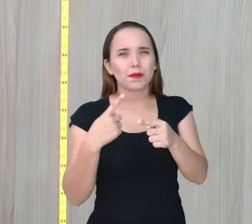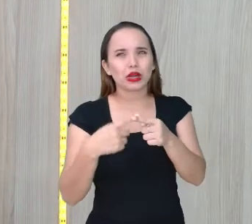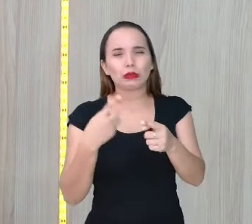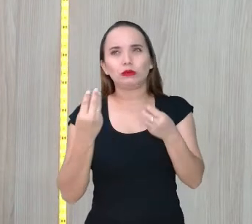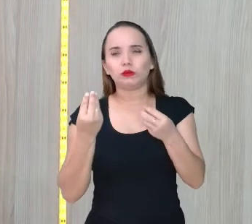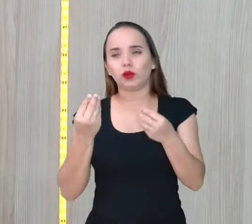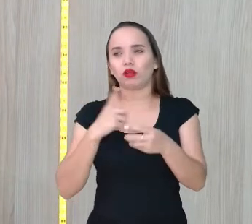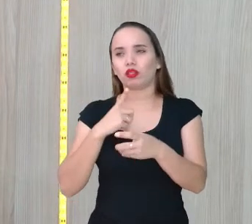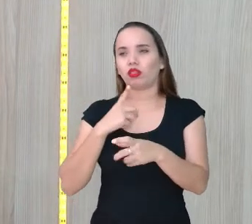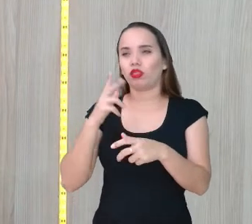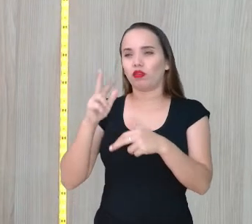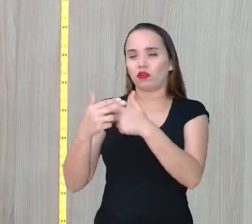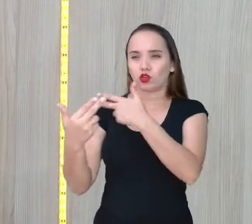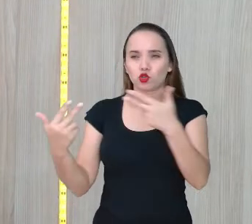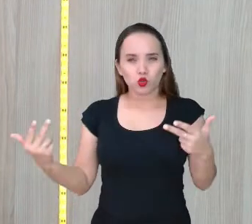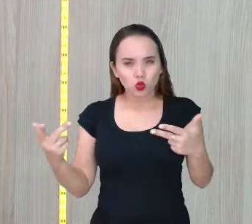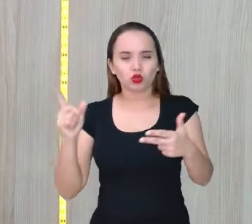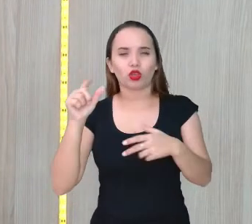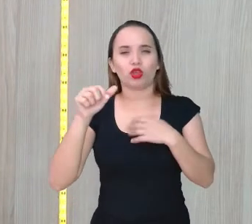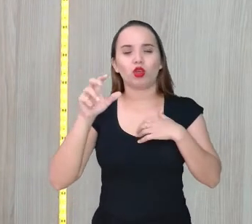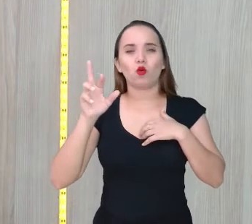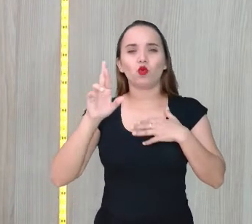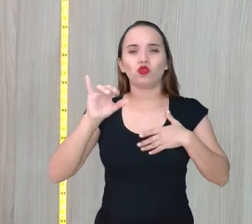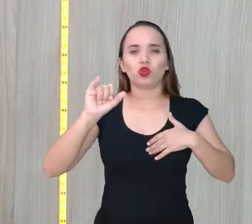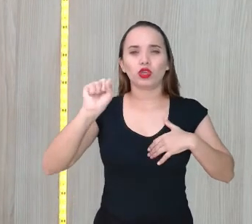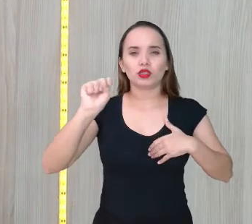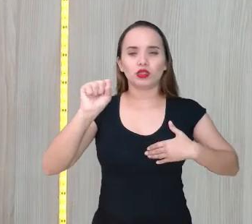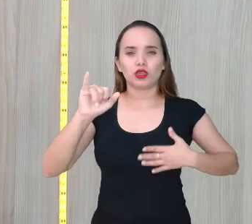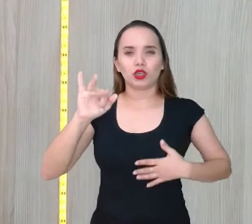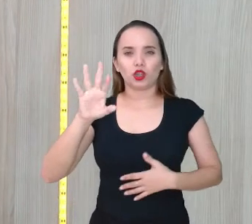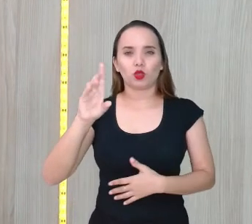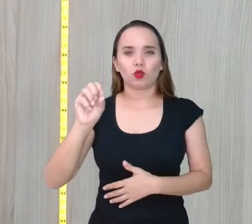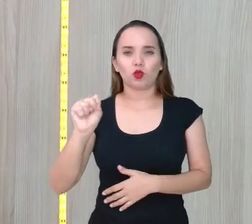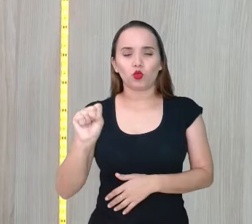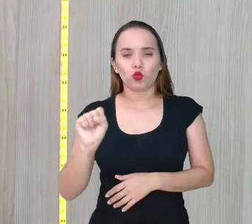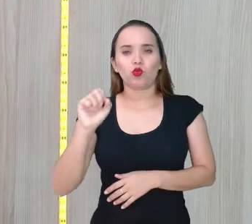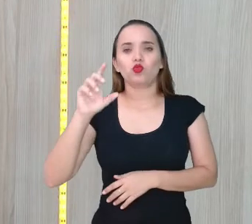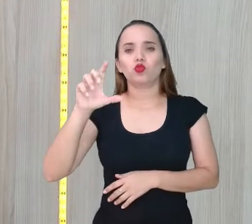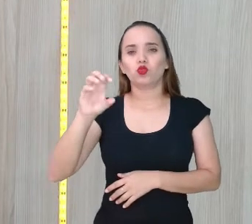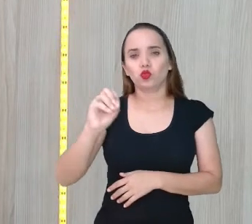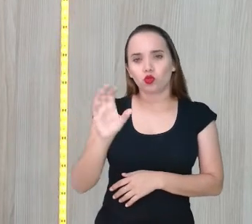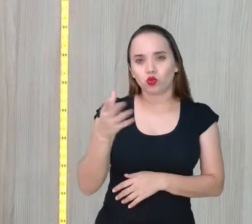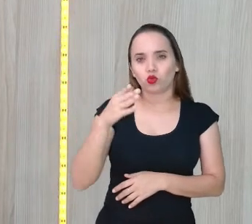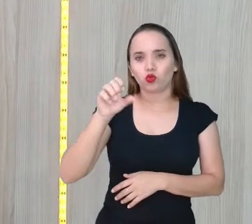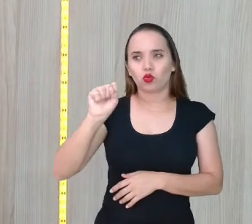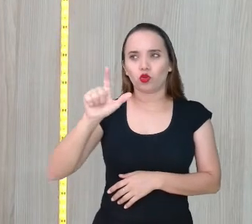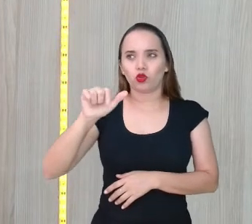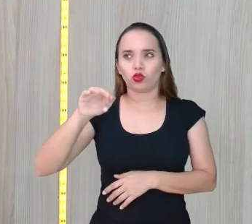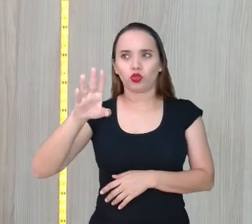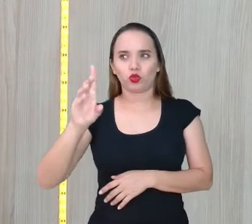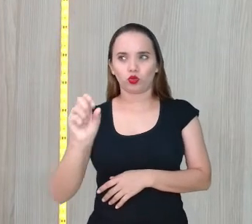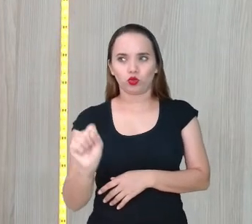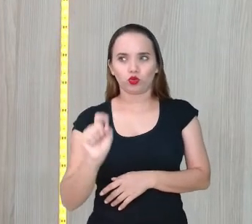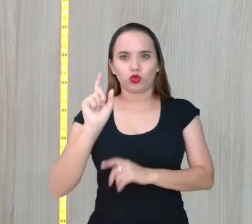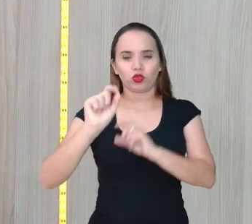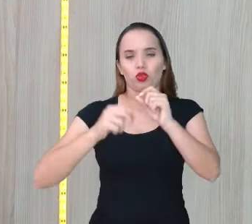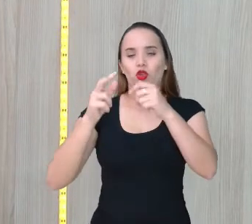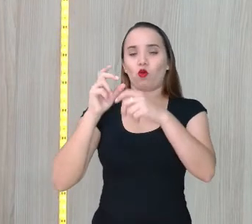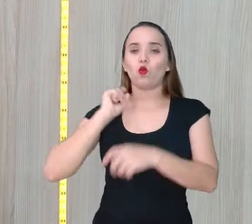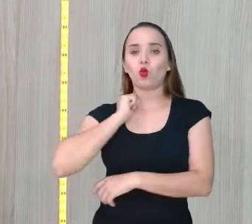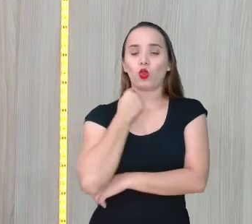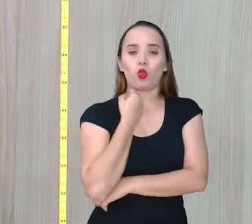dos resíduos sólidos, né? O que são resíduos sólidos, meu povo? É o lixo que a gente produz. Então, é comum a